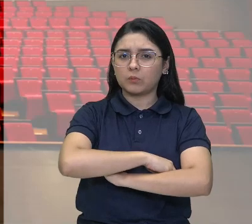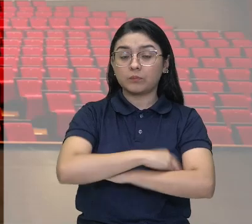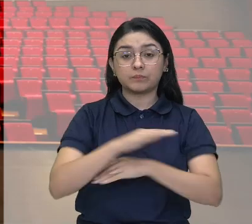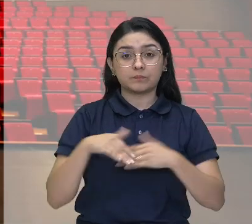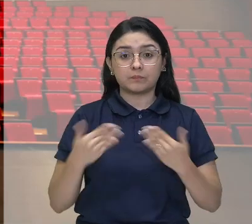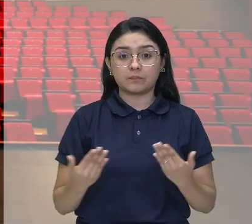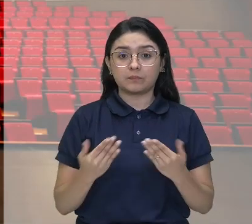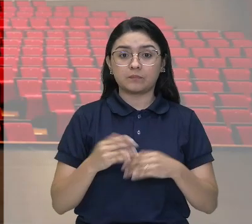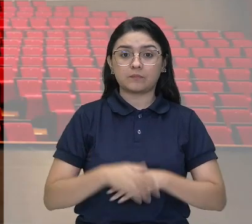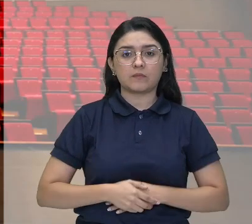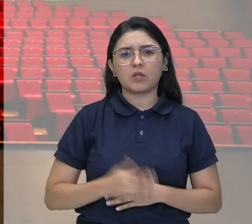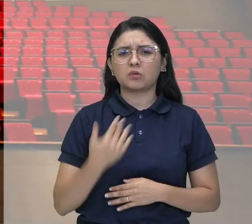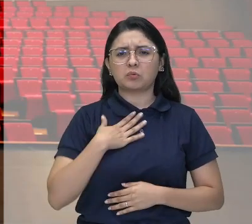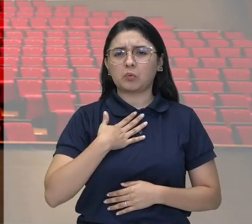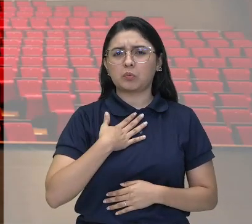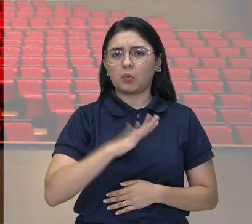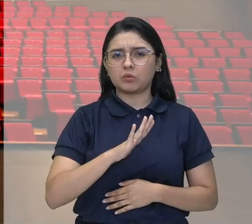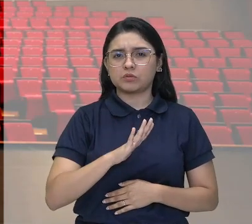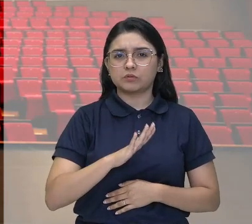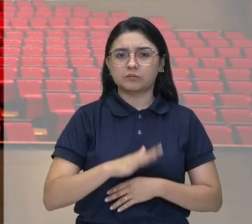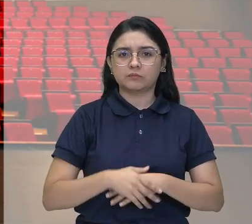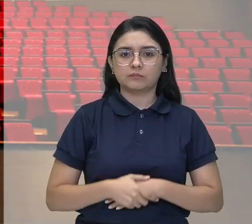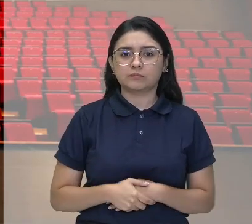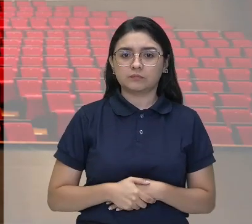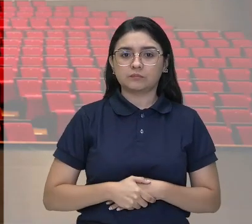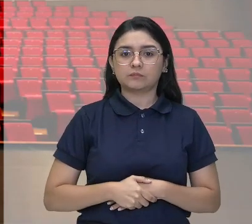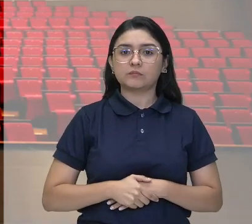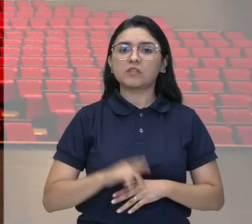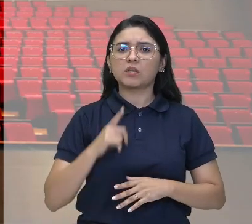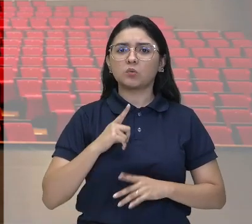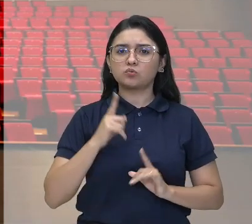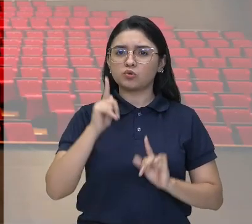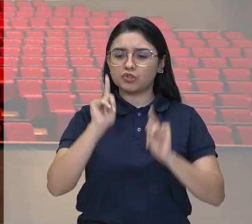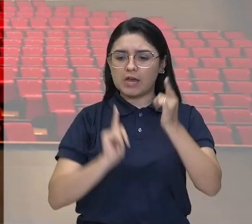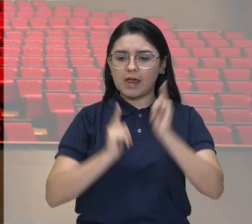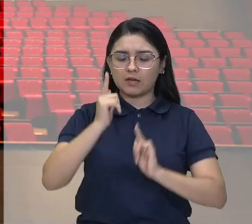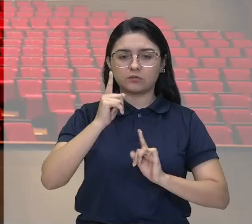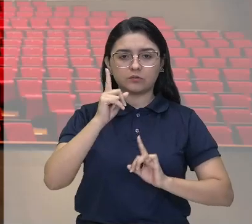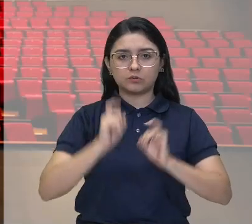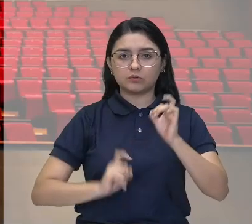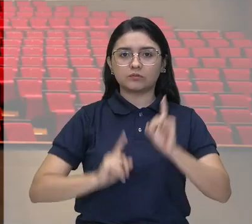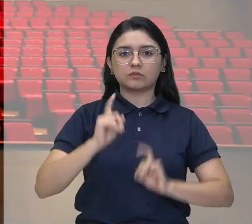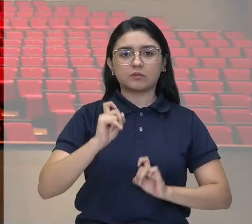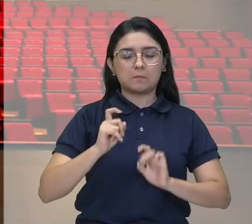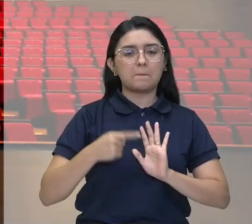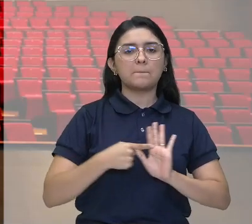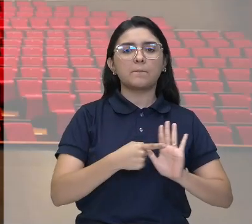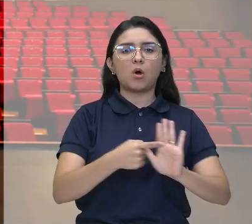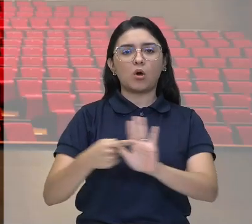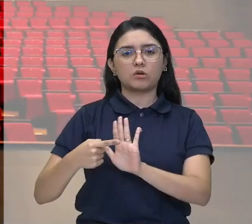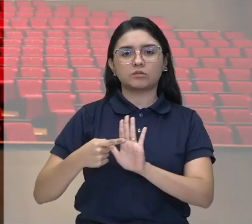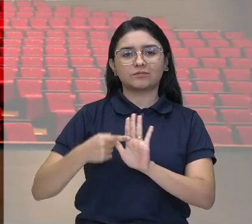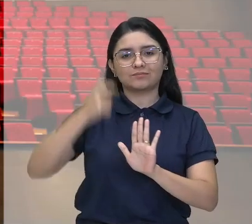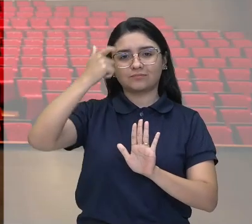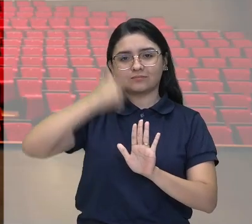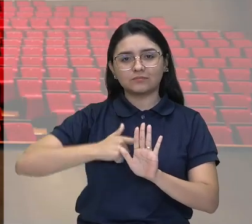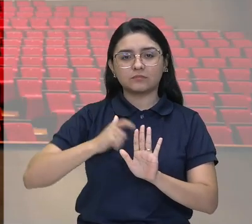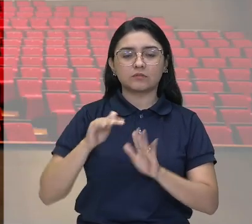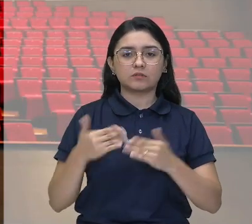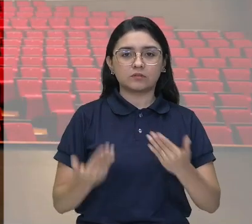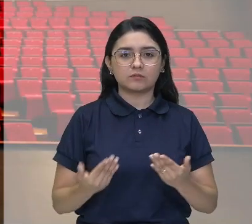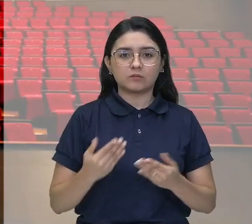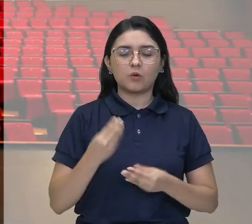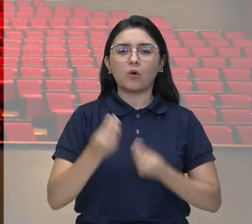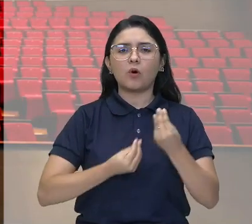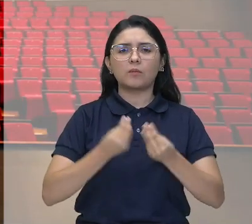eu acho que eu não estou gostando disso. Os nossos gestos dizem muito sobre nós. Então, como que eu devo me